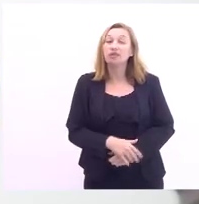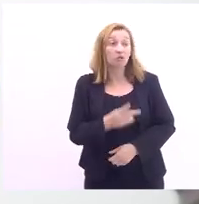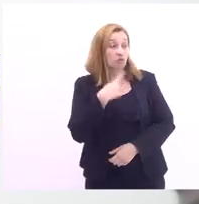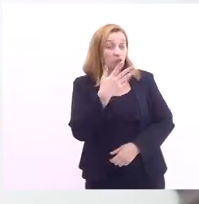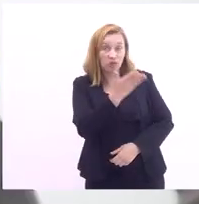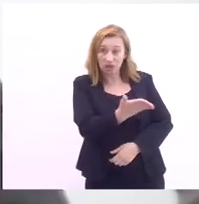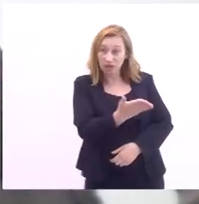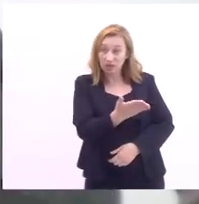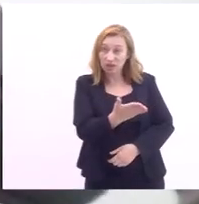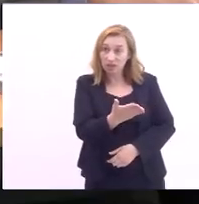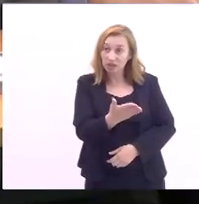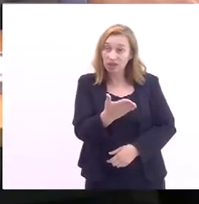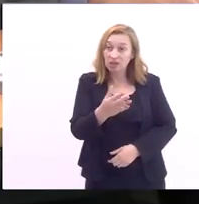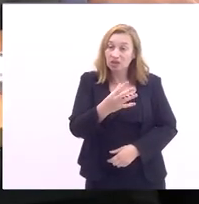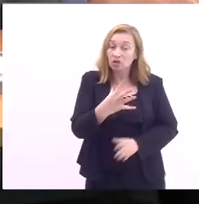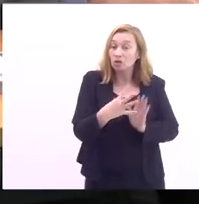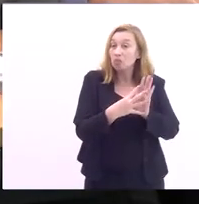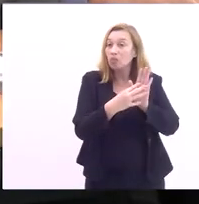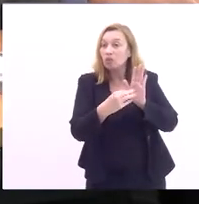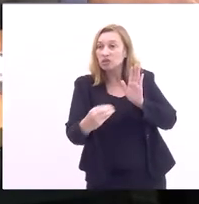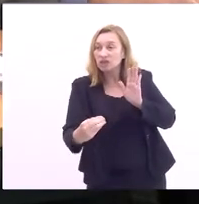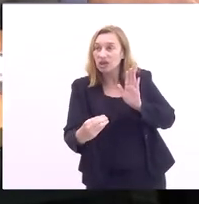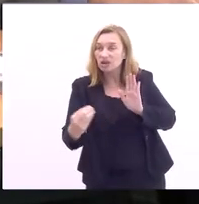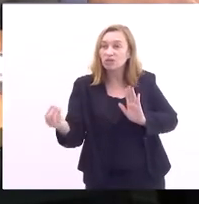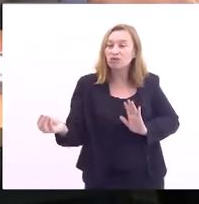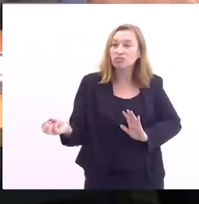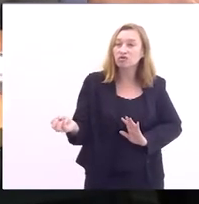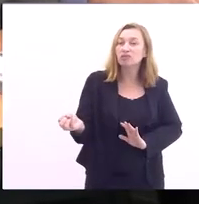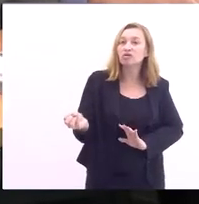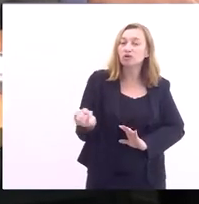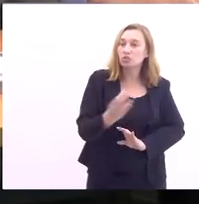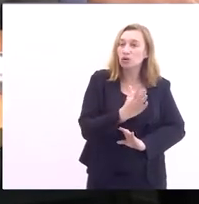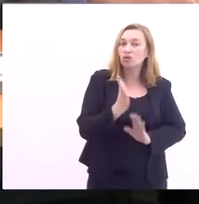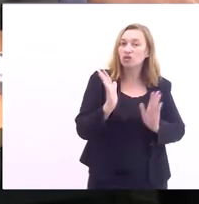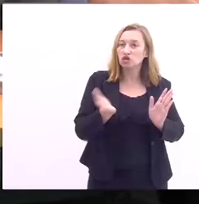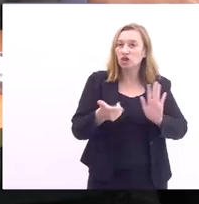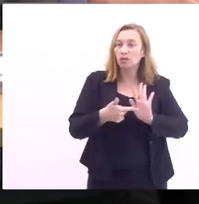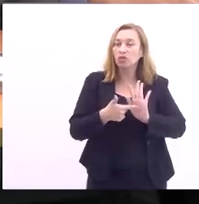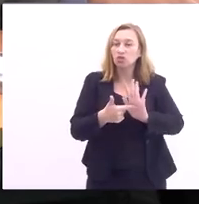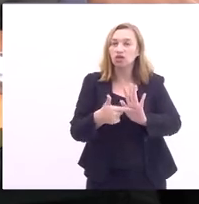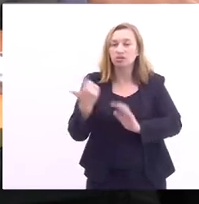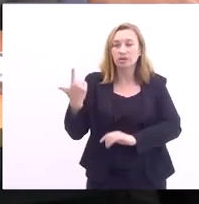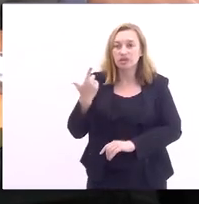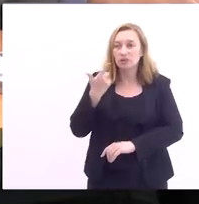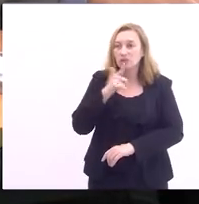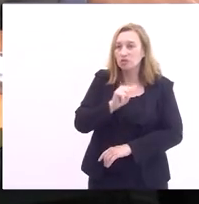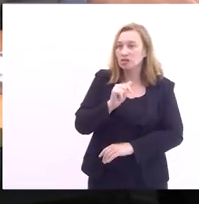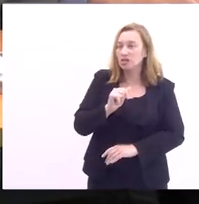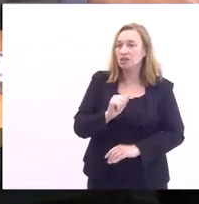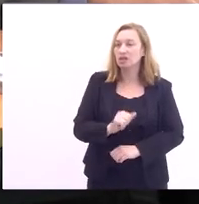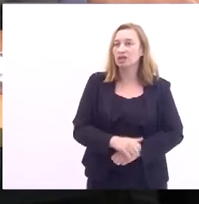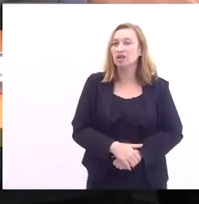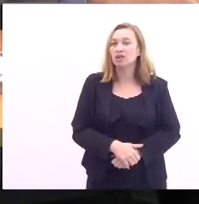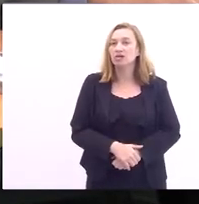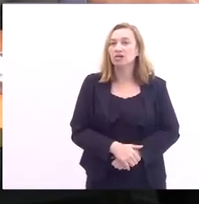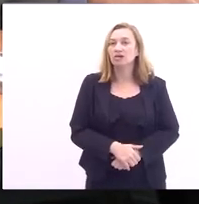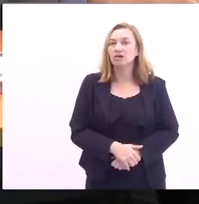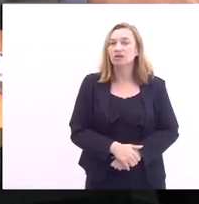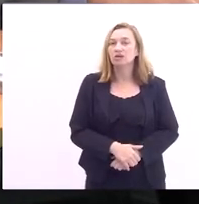aqui, com uma modelagem já pré-estabelecida para ser alcançada em função